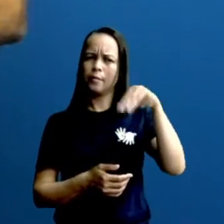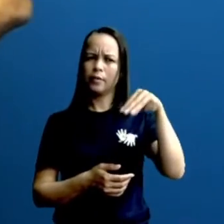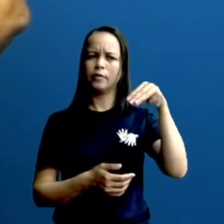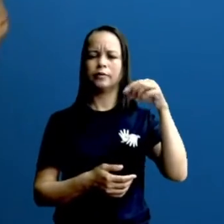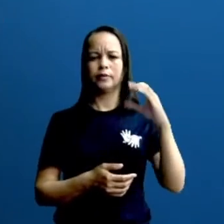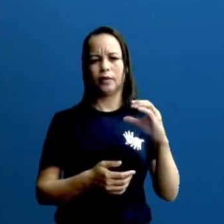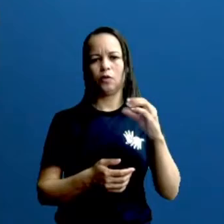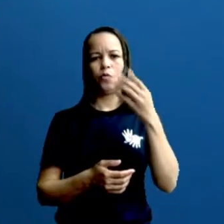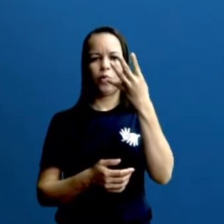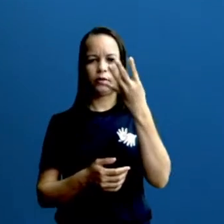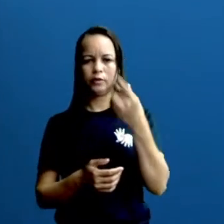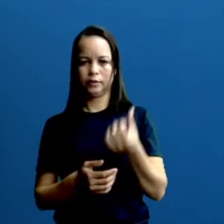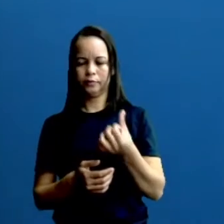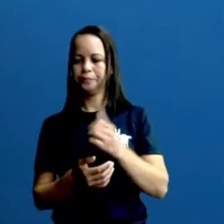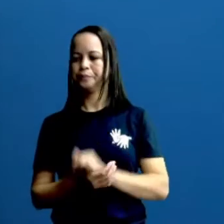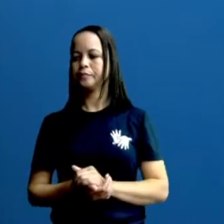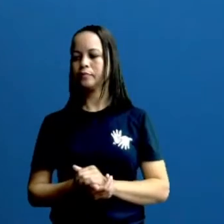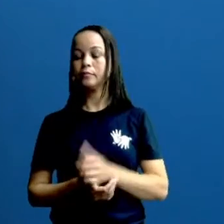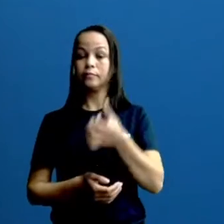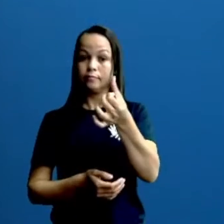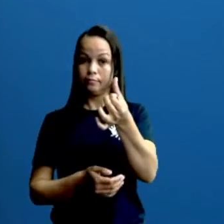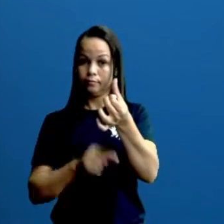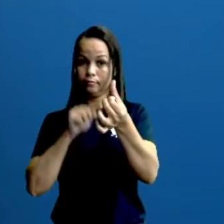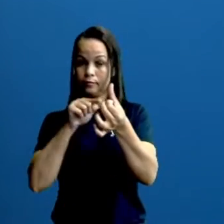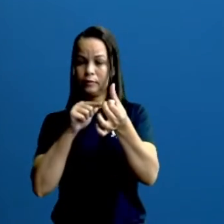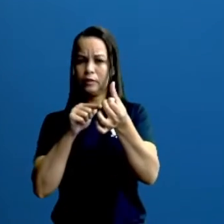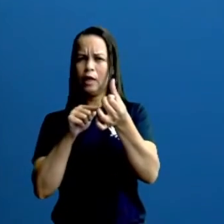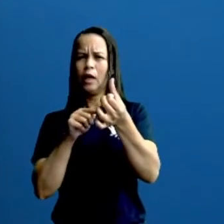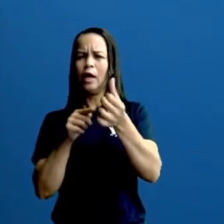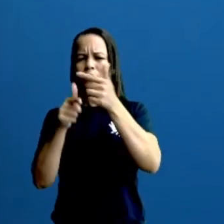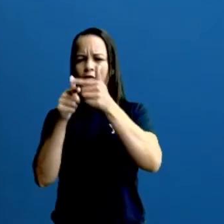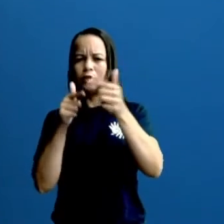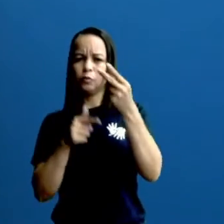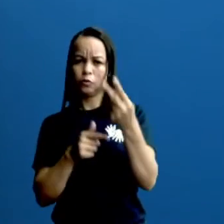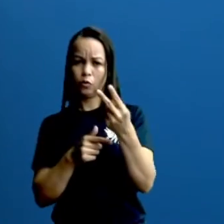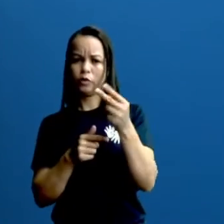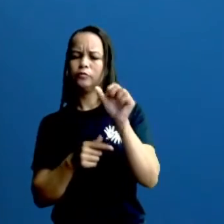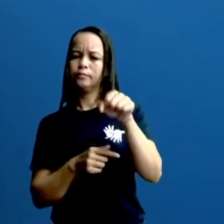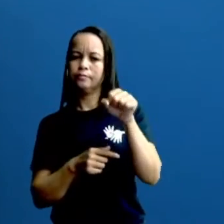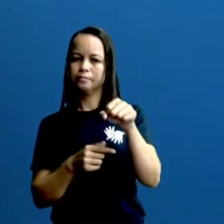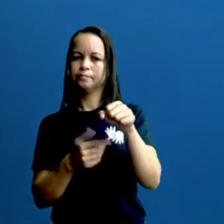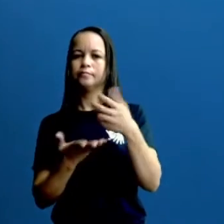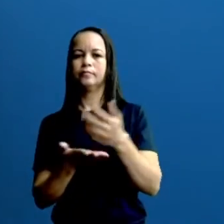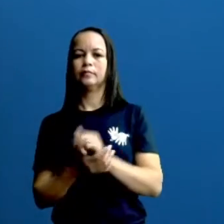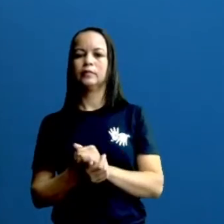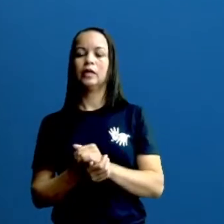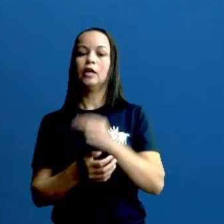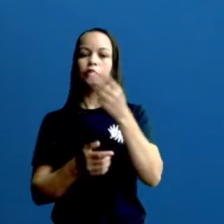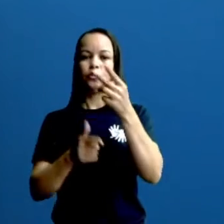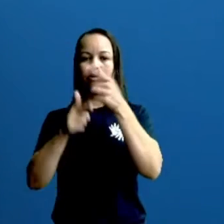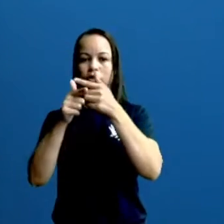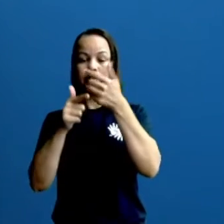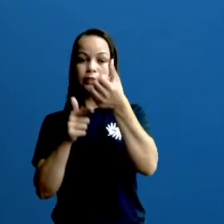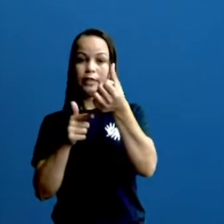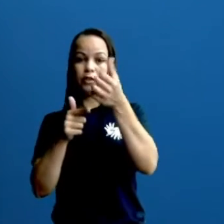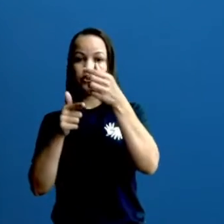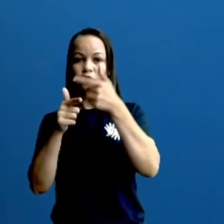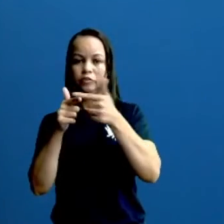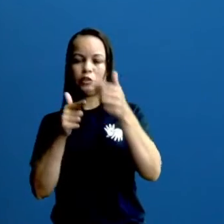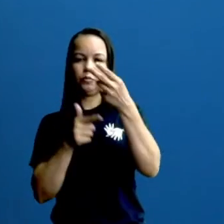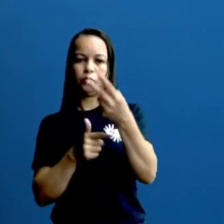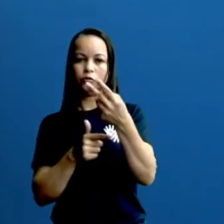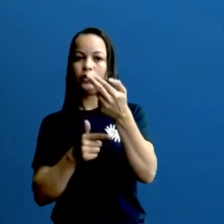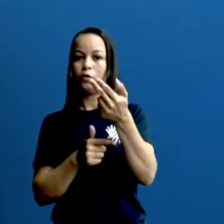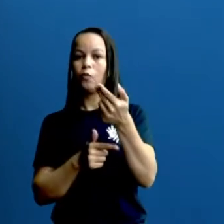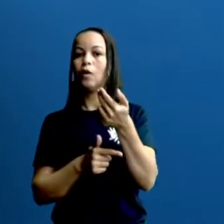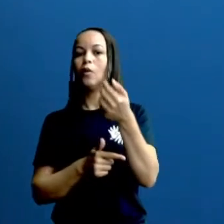4 e 6. Fatorando 6. O 6 é divisível por 2? Sim. Então, divide por 2. 6 dividido por